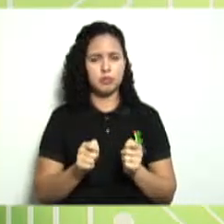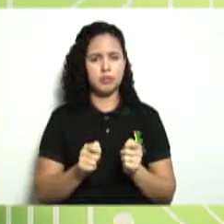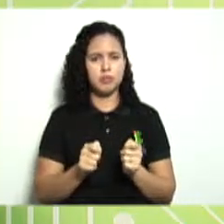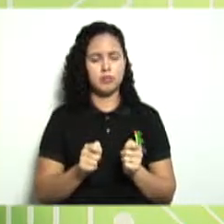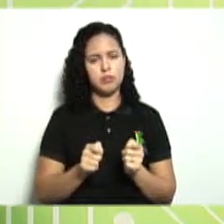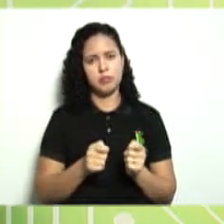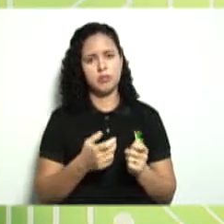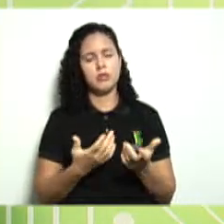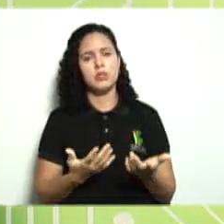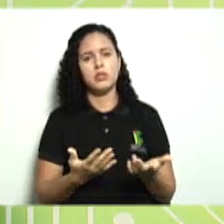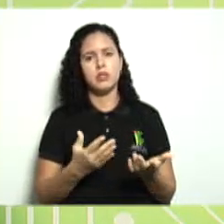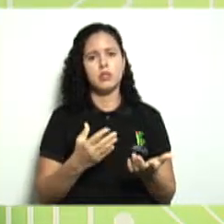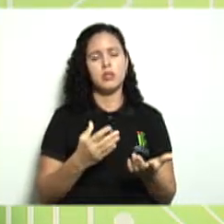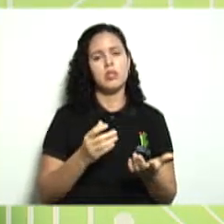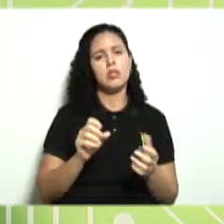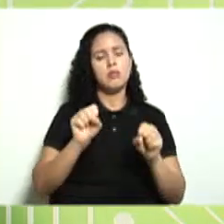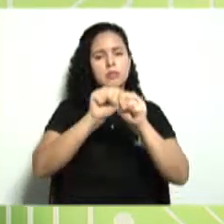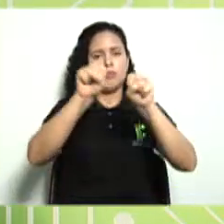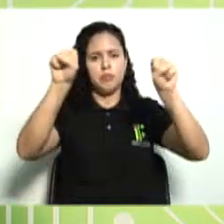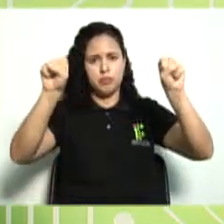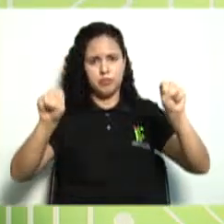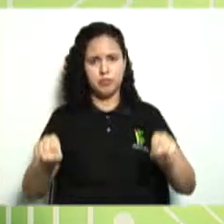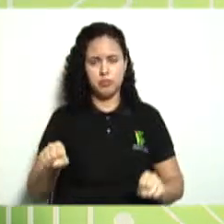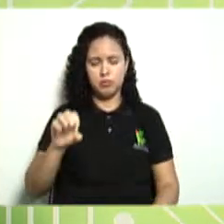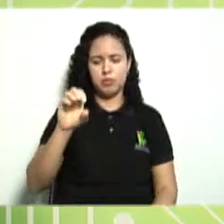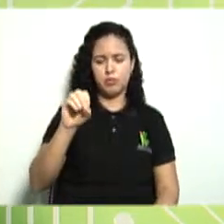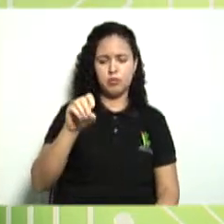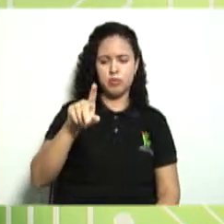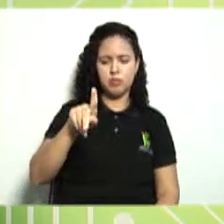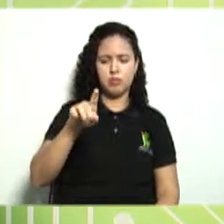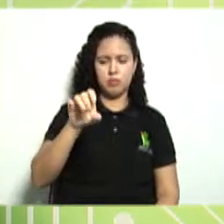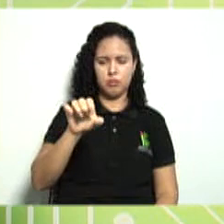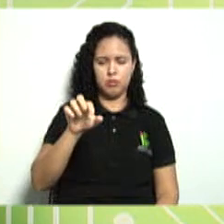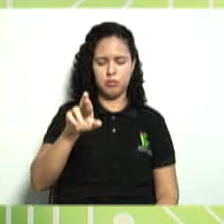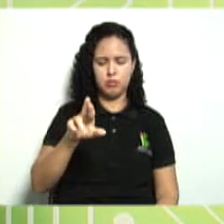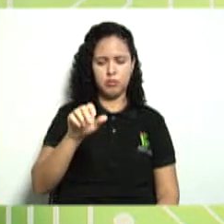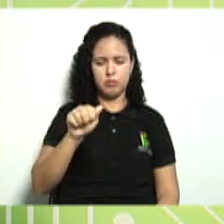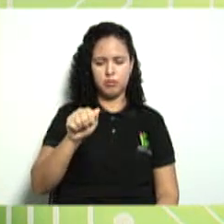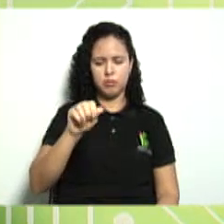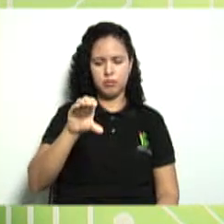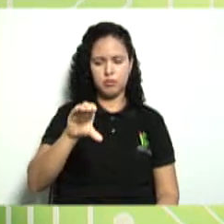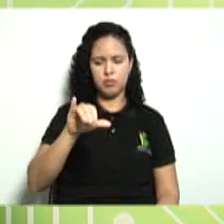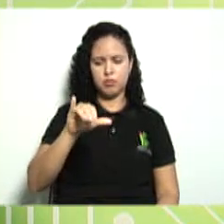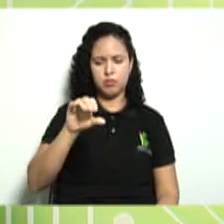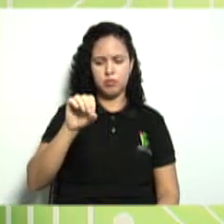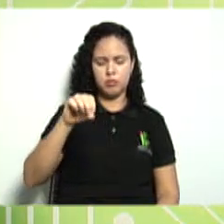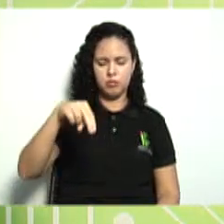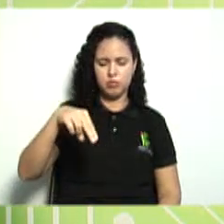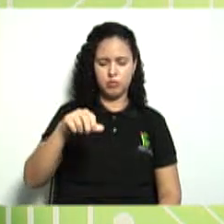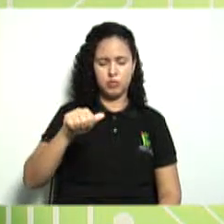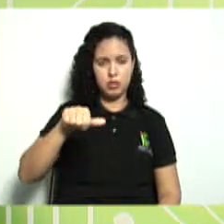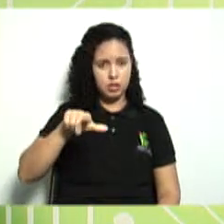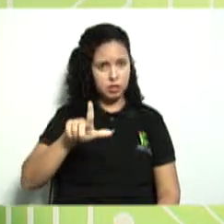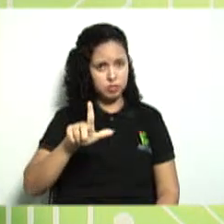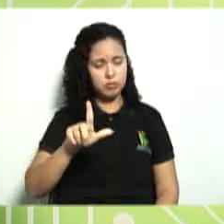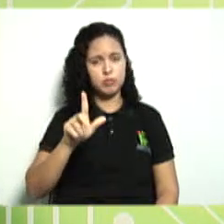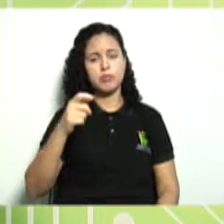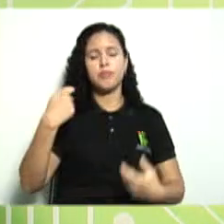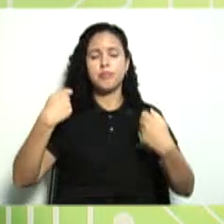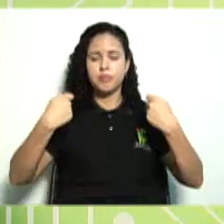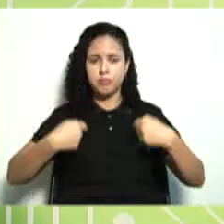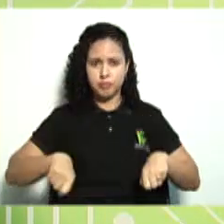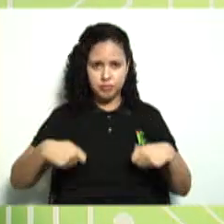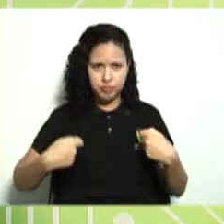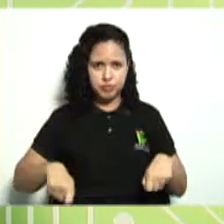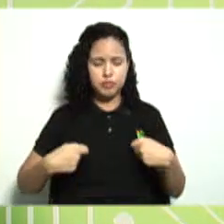sistema operacional. Não importa você, por exemplo, ter a melhor máquina do mundo, o melhor hardware do mundo. Se não tiver um sistema